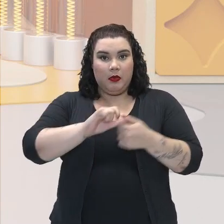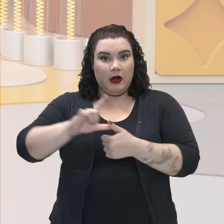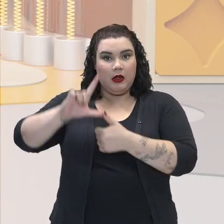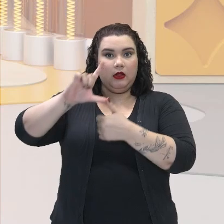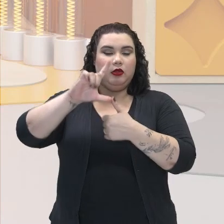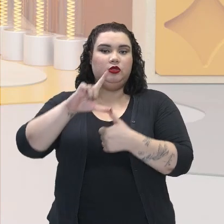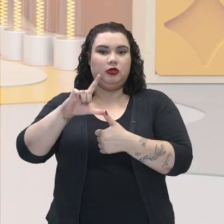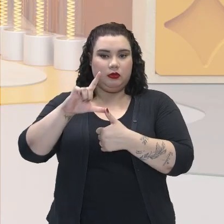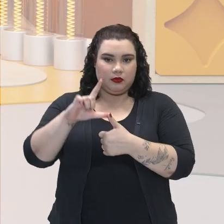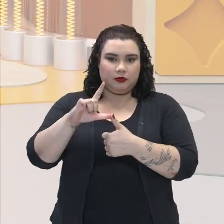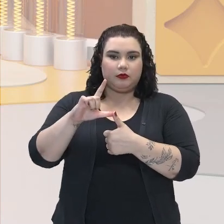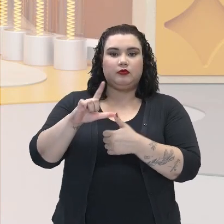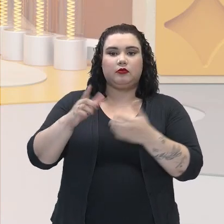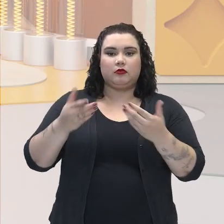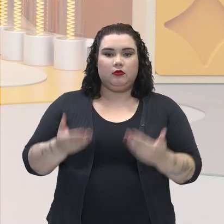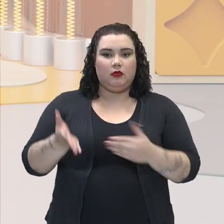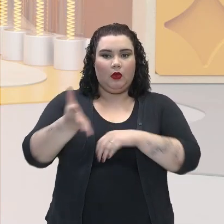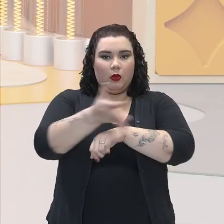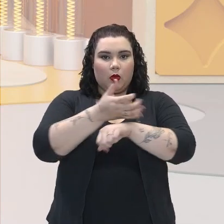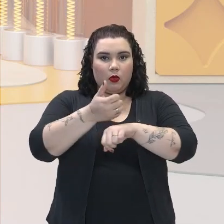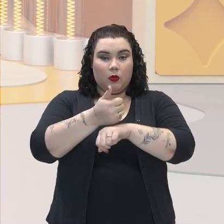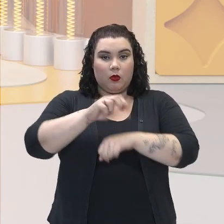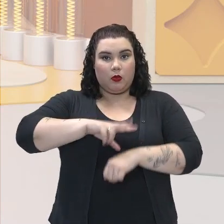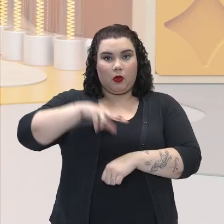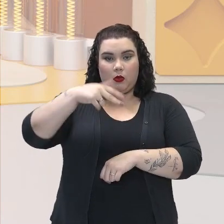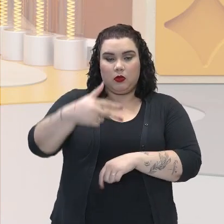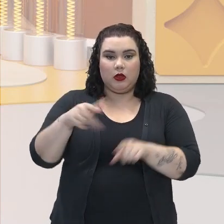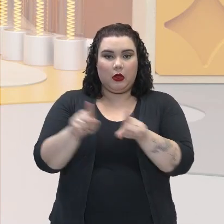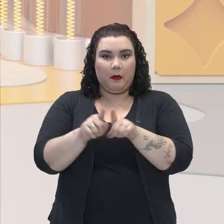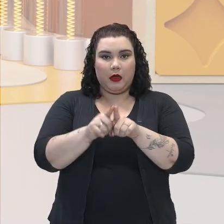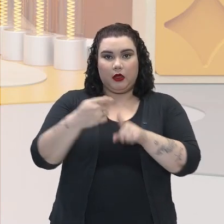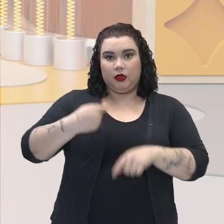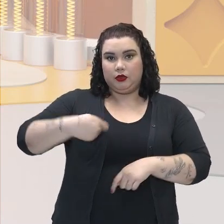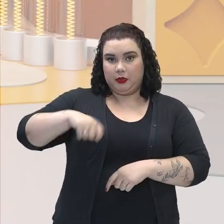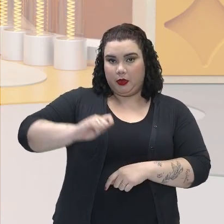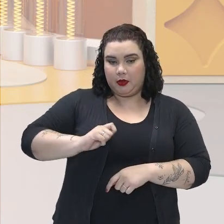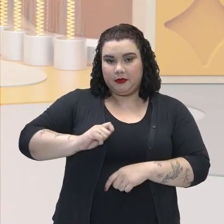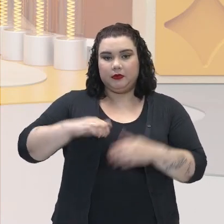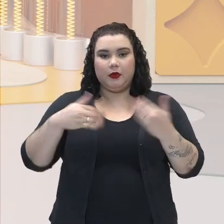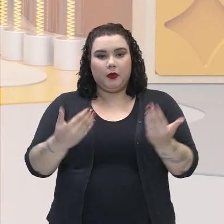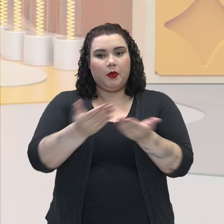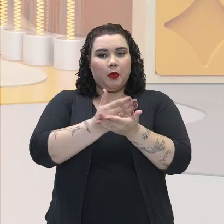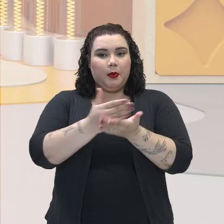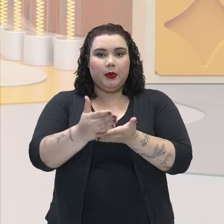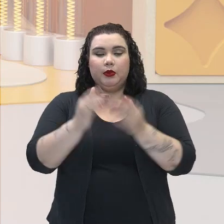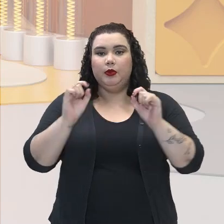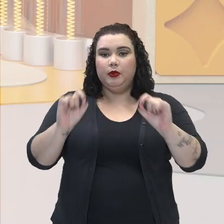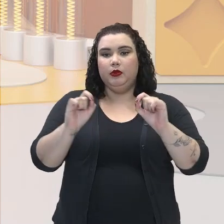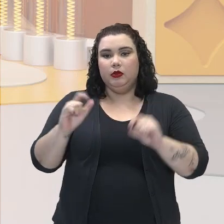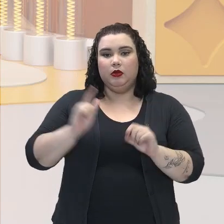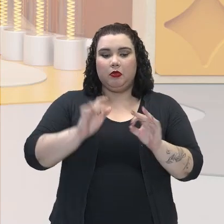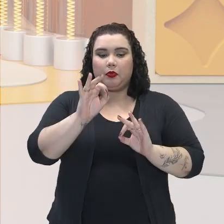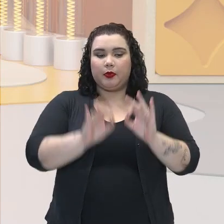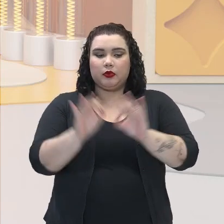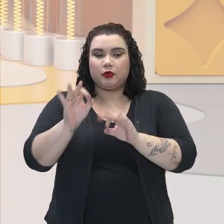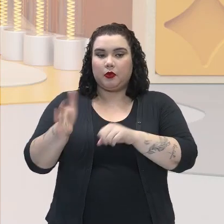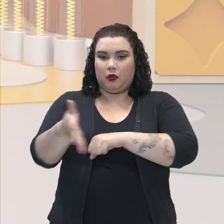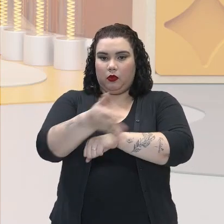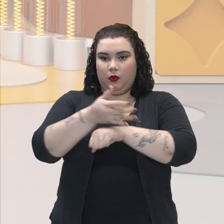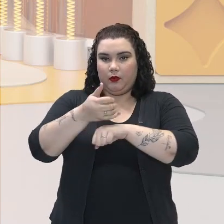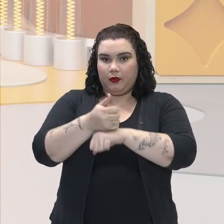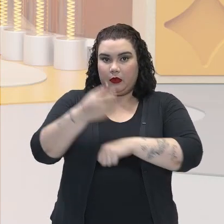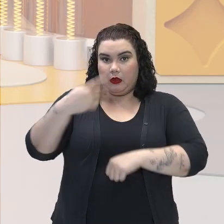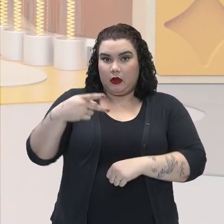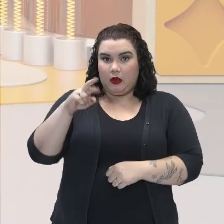no caso dos colonizadores portugueses e espanhóis, certo? E eles começaram ali a realizar o processo de colonização